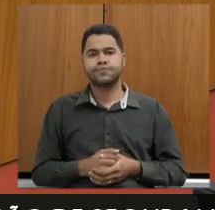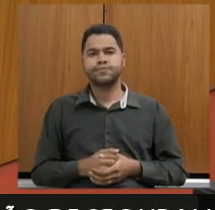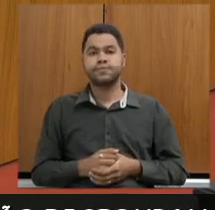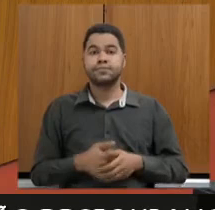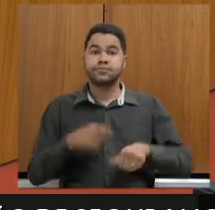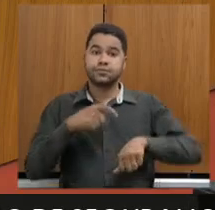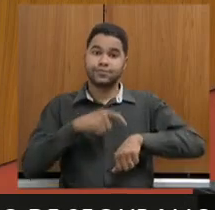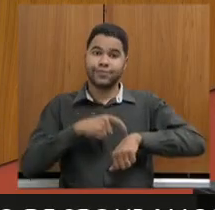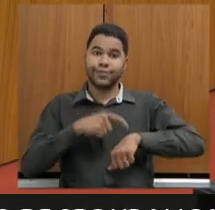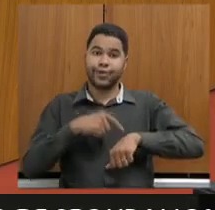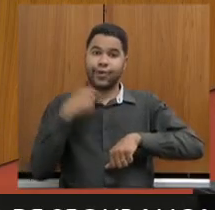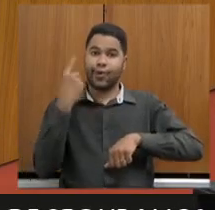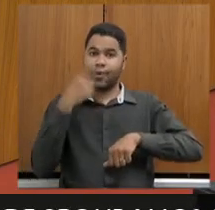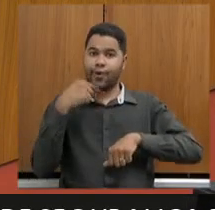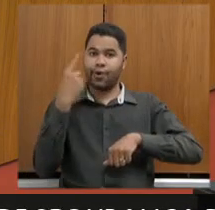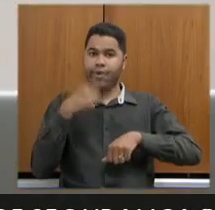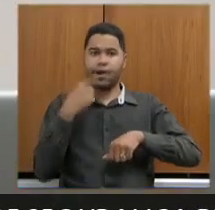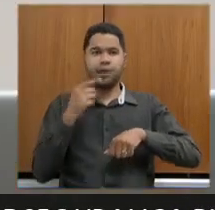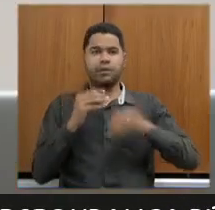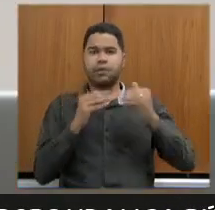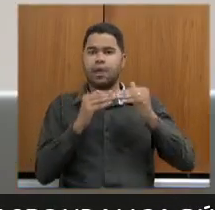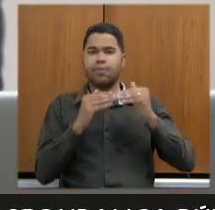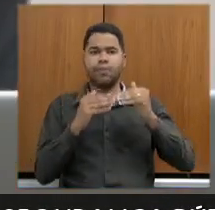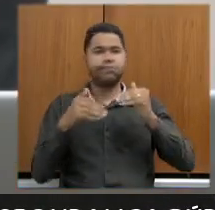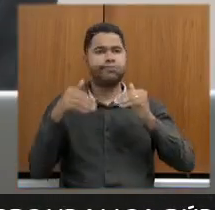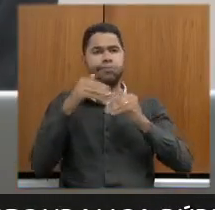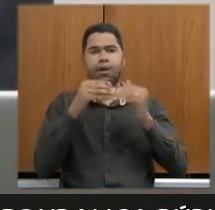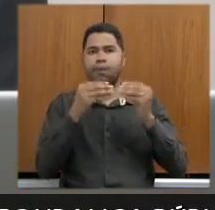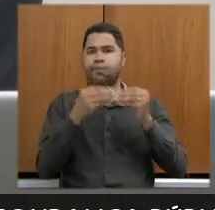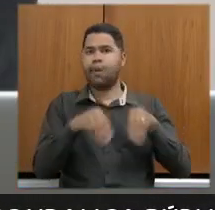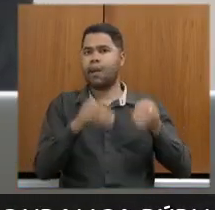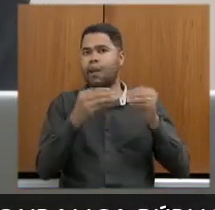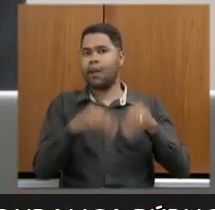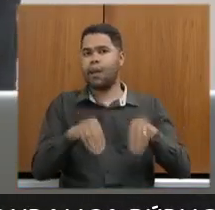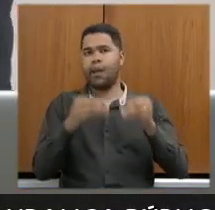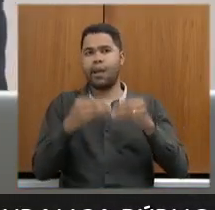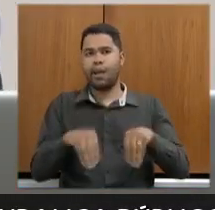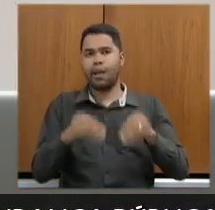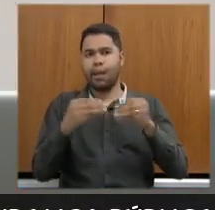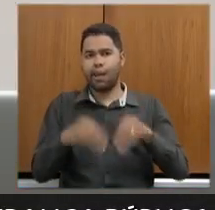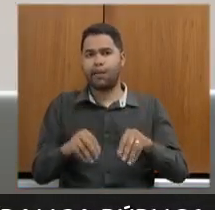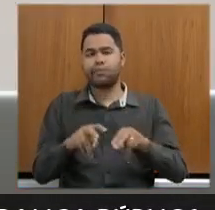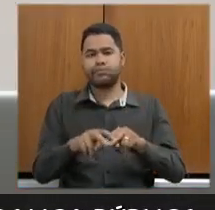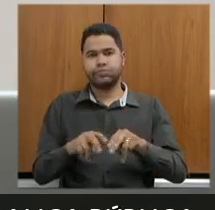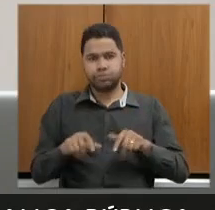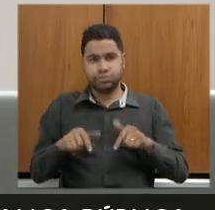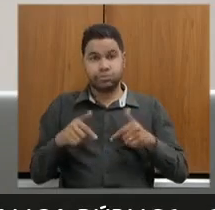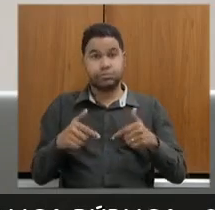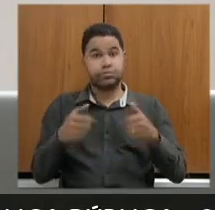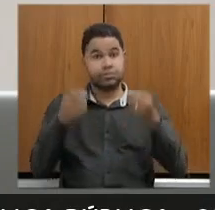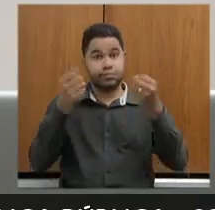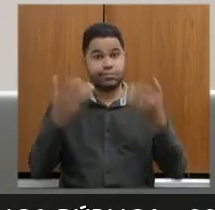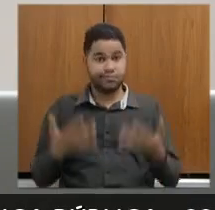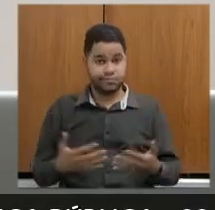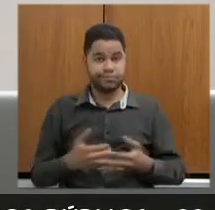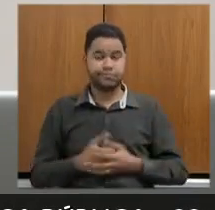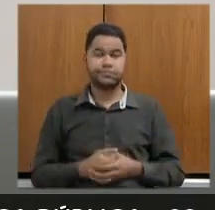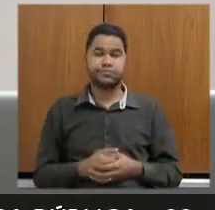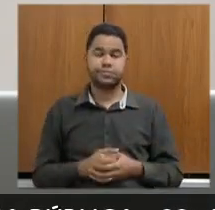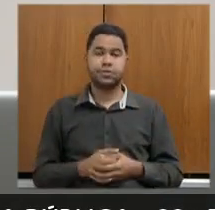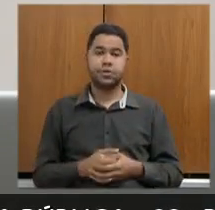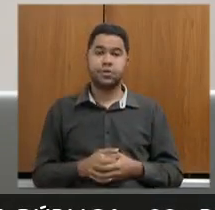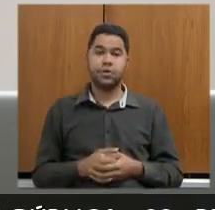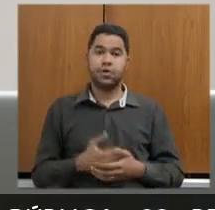da carga horária que são ultrapassados exatamente uma coisa consequência da outra né por isso que eu falo se